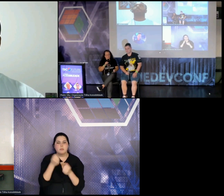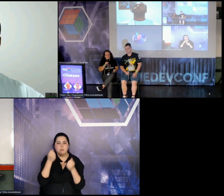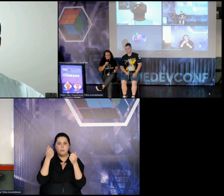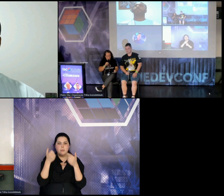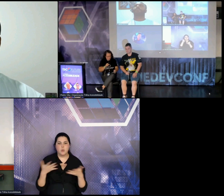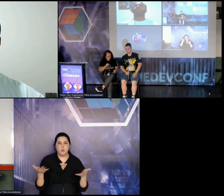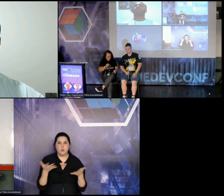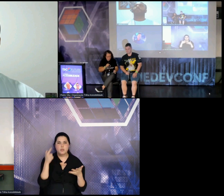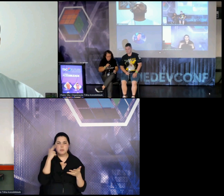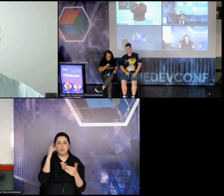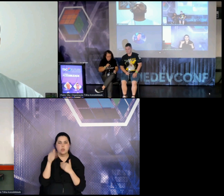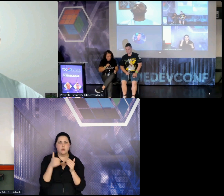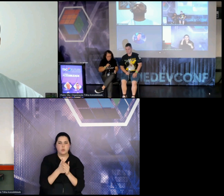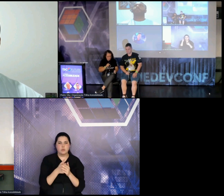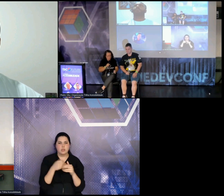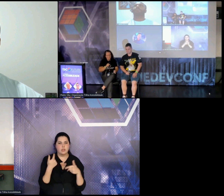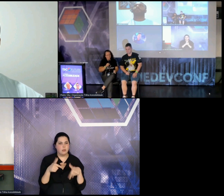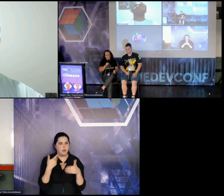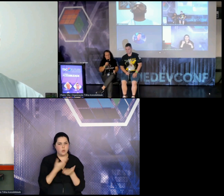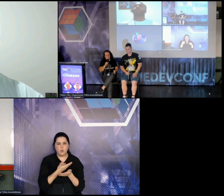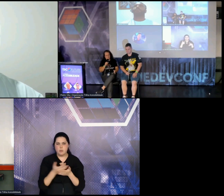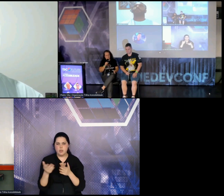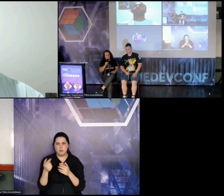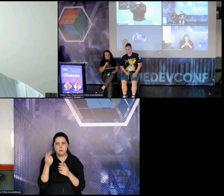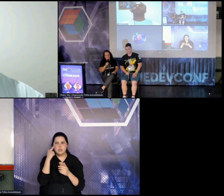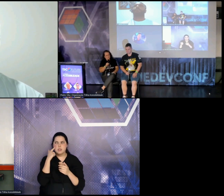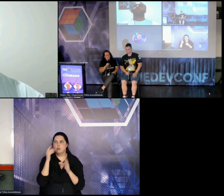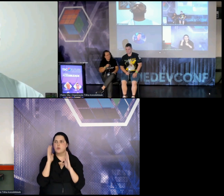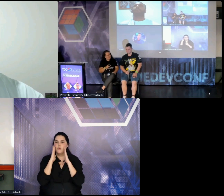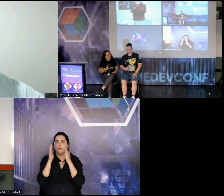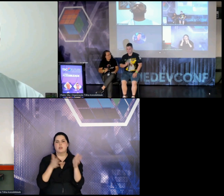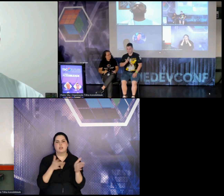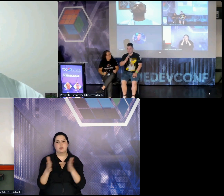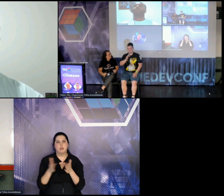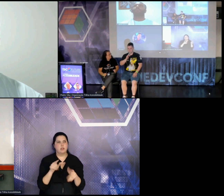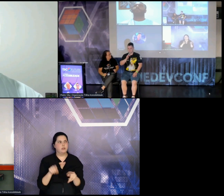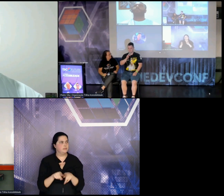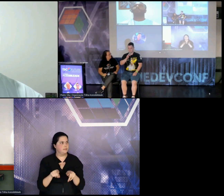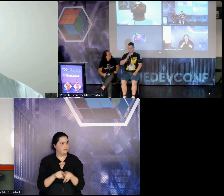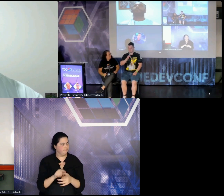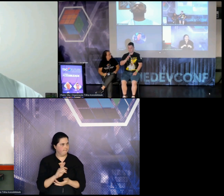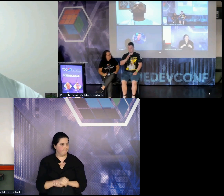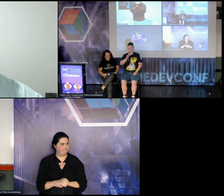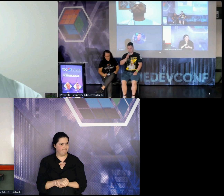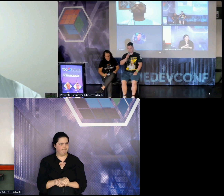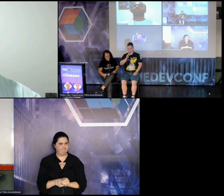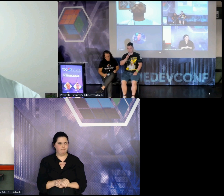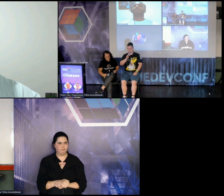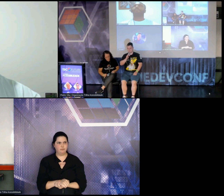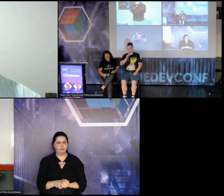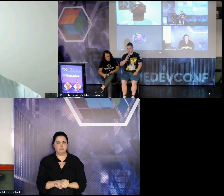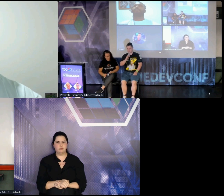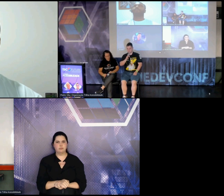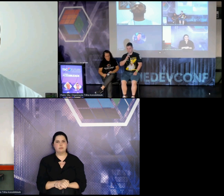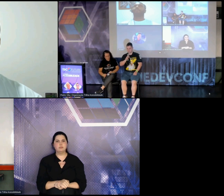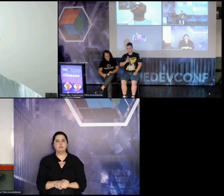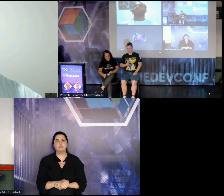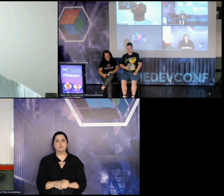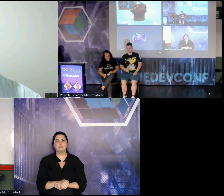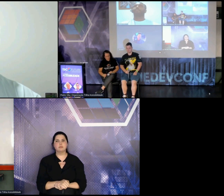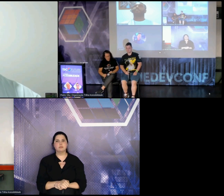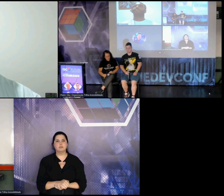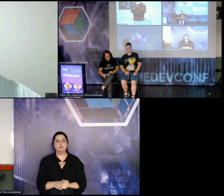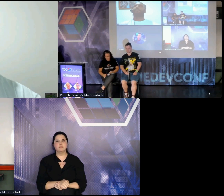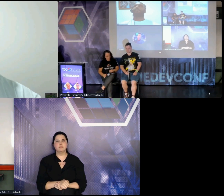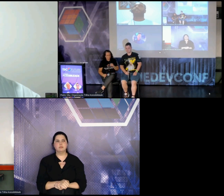É pensar em todo mundo e trabalhar desde o início, pensando em acessibilidade. Perfeita. Legal, muito bom mesmo. E tem essa